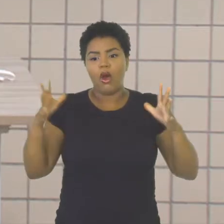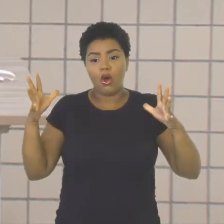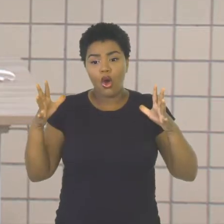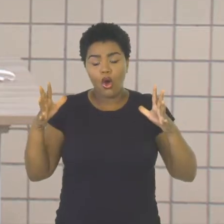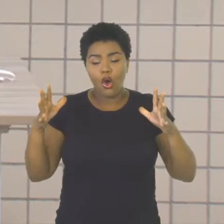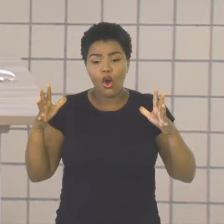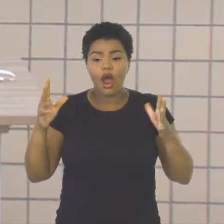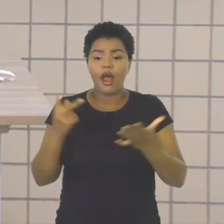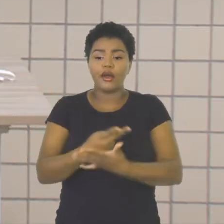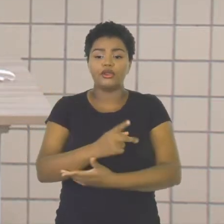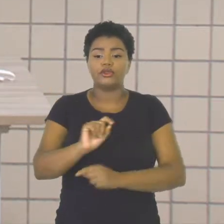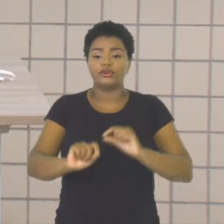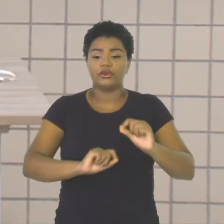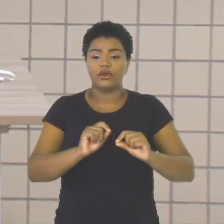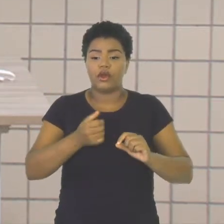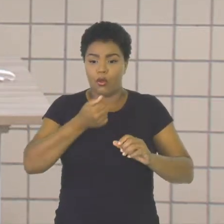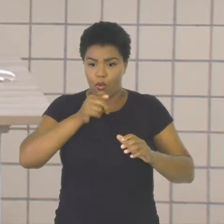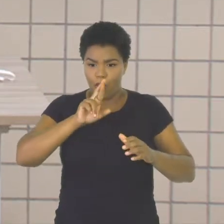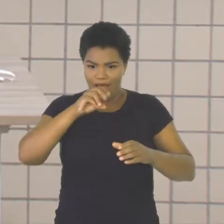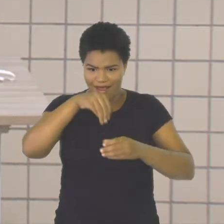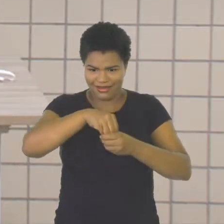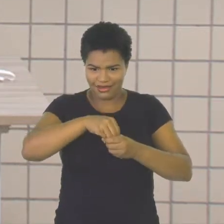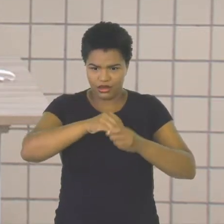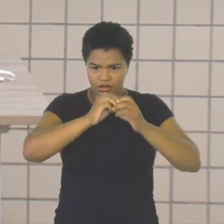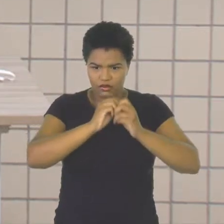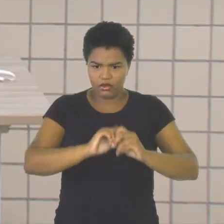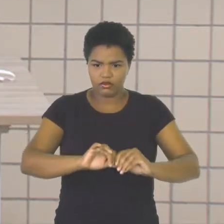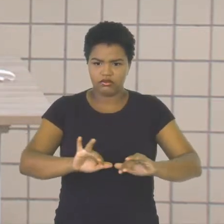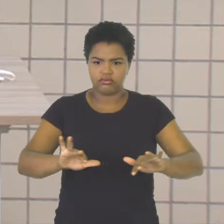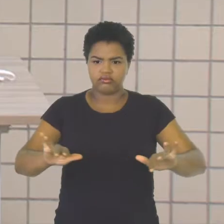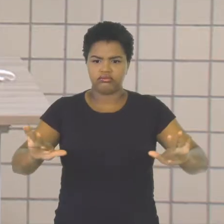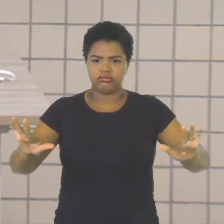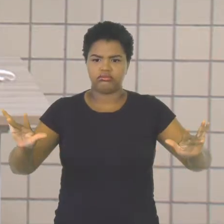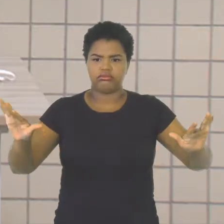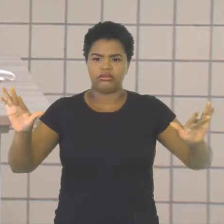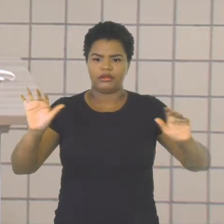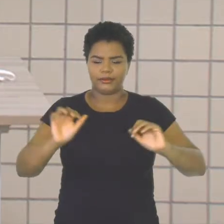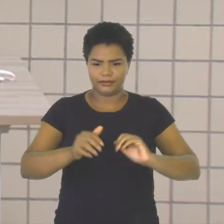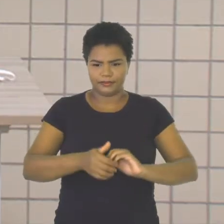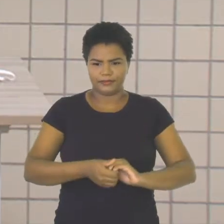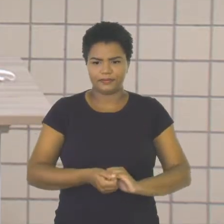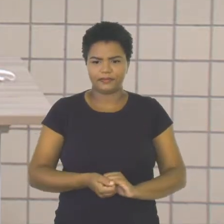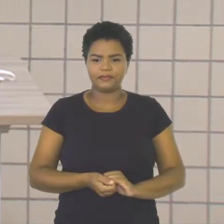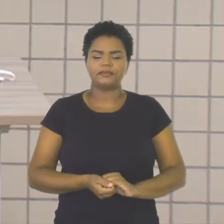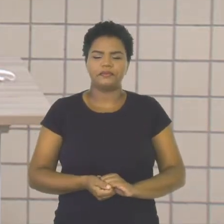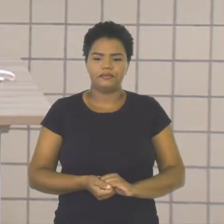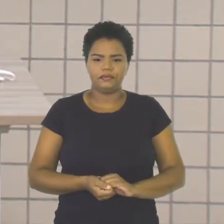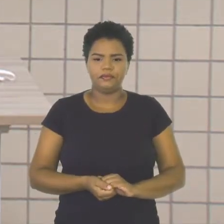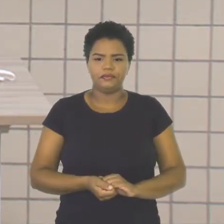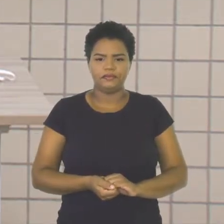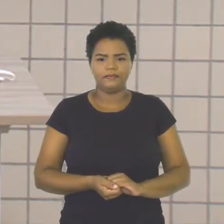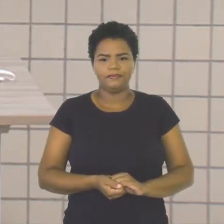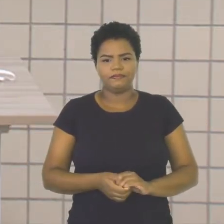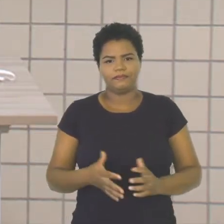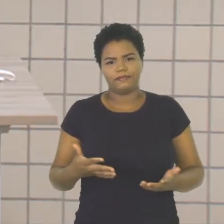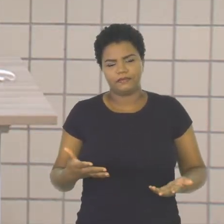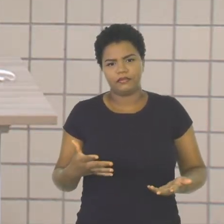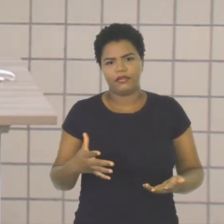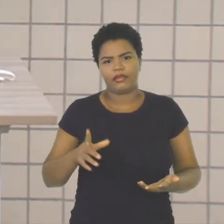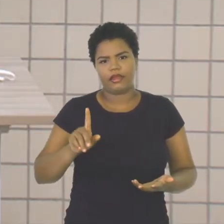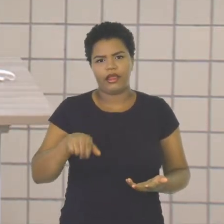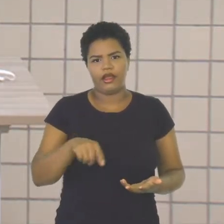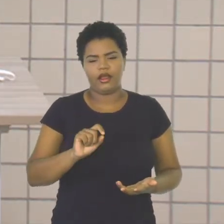que acontece? Aquele ar que está comprimido ali dentro, ele vai extravasar, né? E ele extravasando é a questão